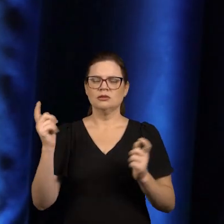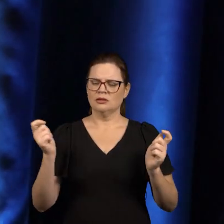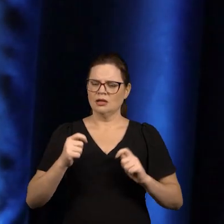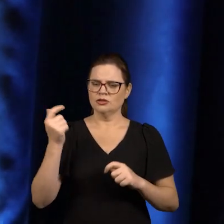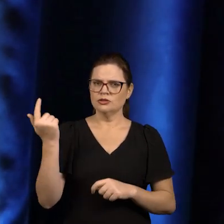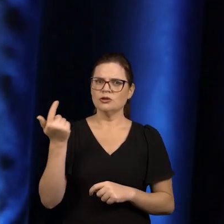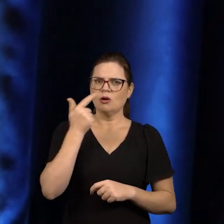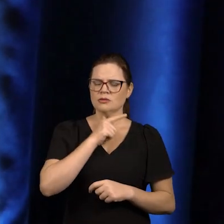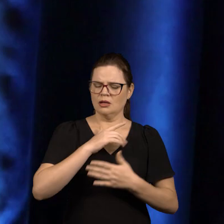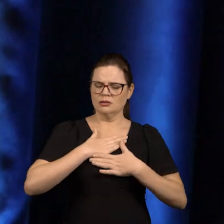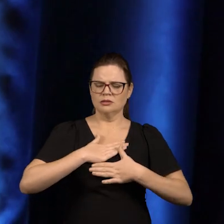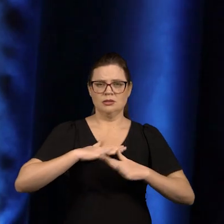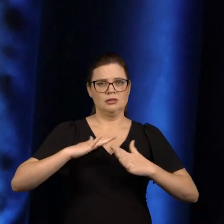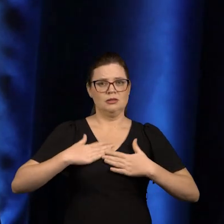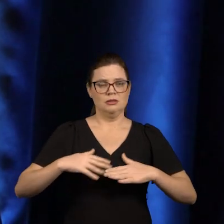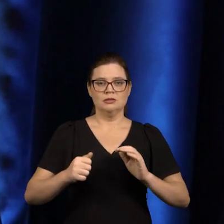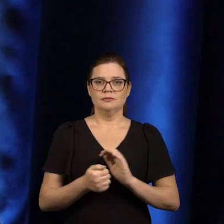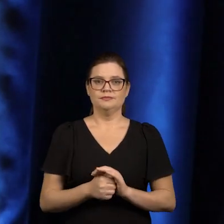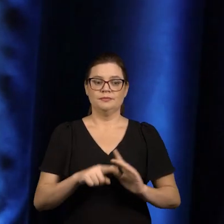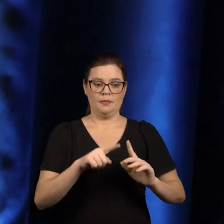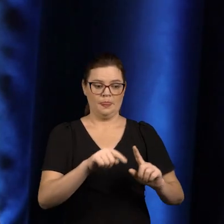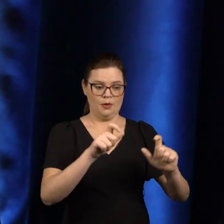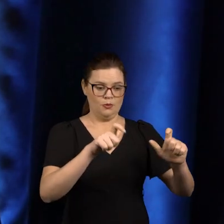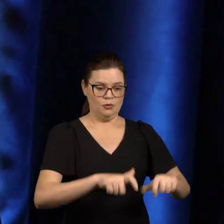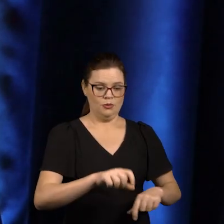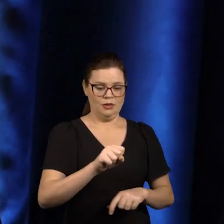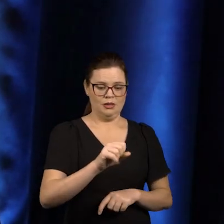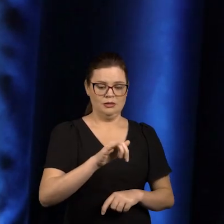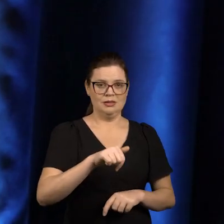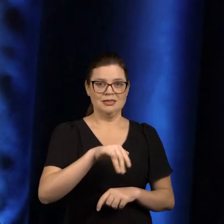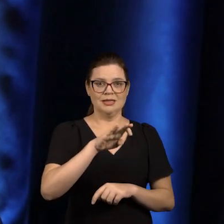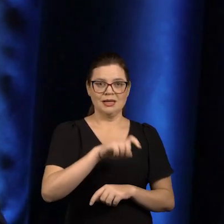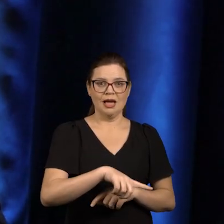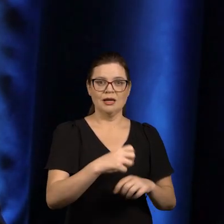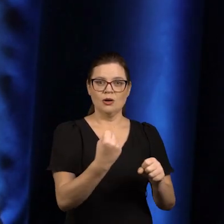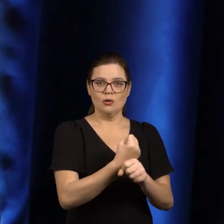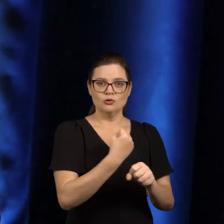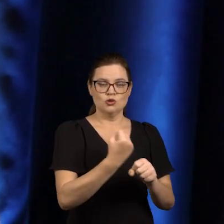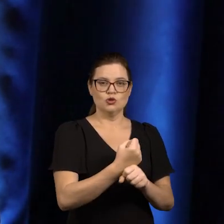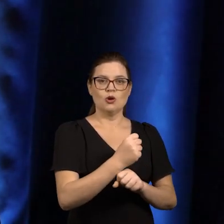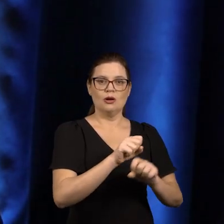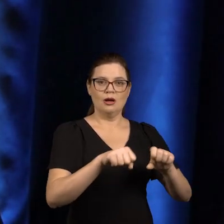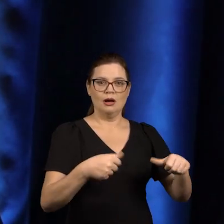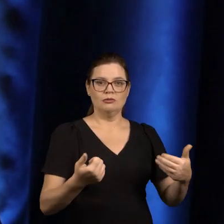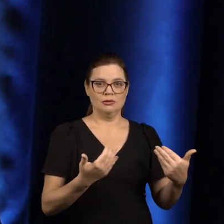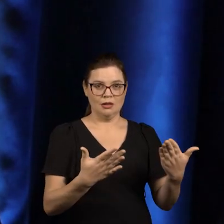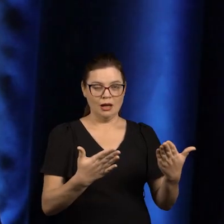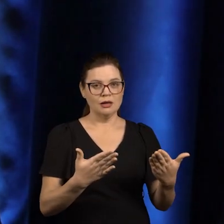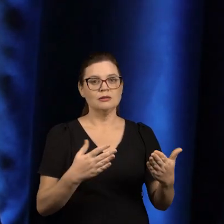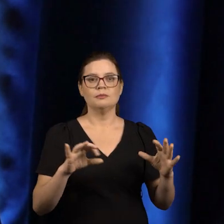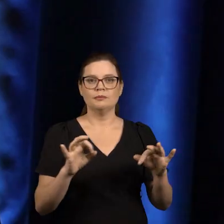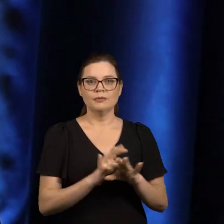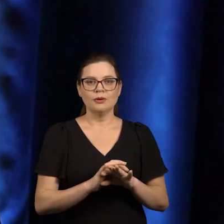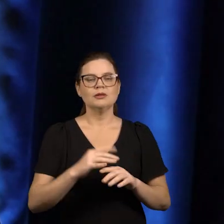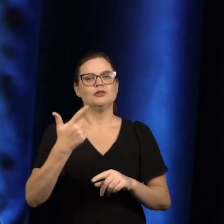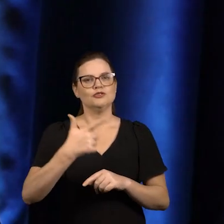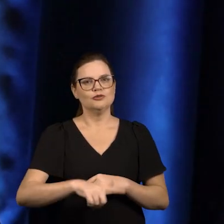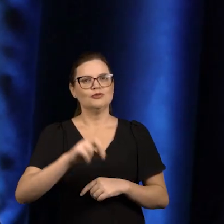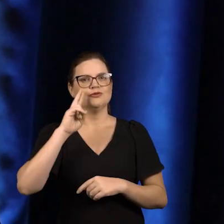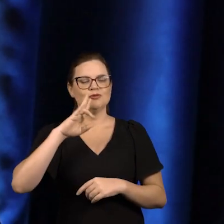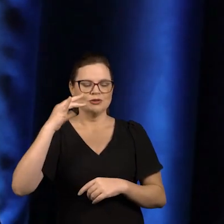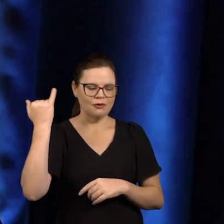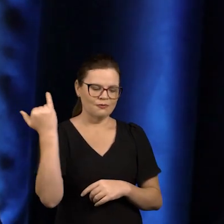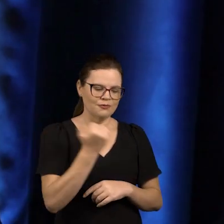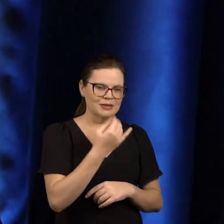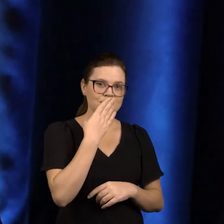descanso. Então o edificar ali agora esse altar, o Senhor vem e confirma a promessa na vida dele. Em